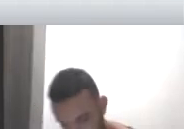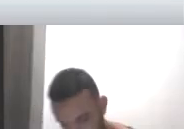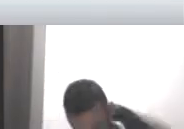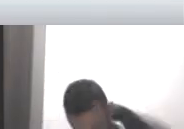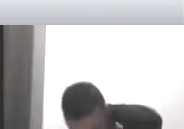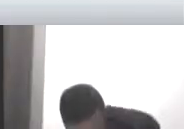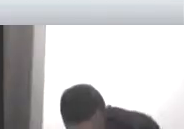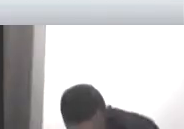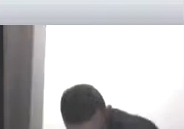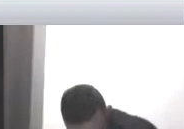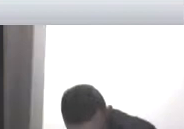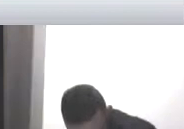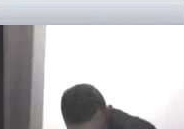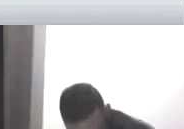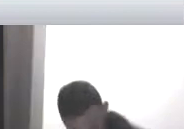Primeiro